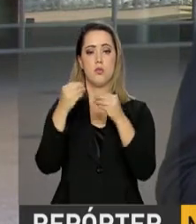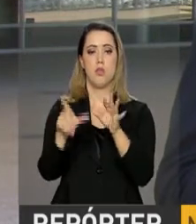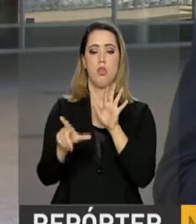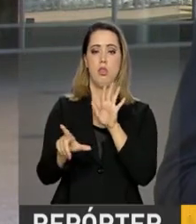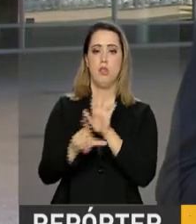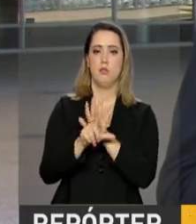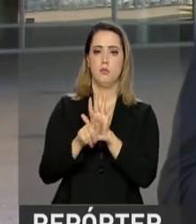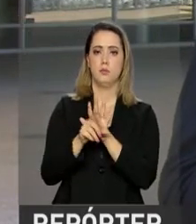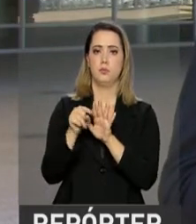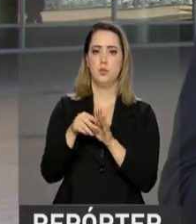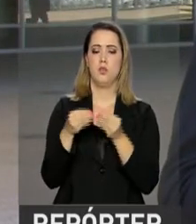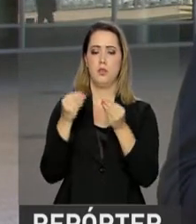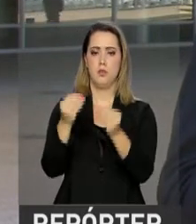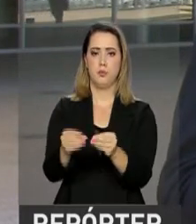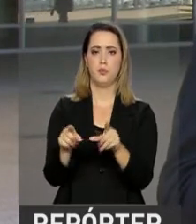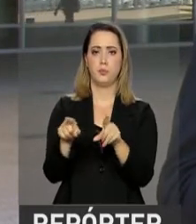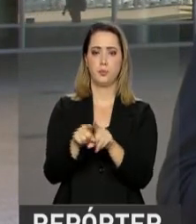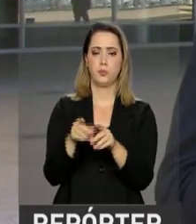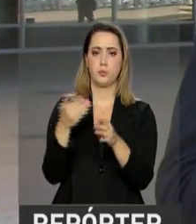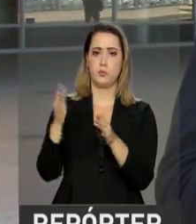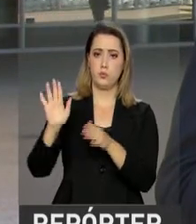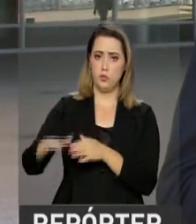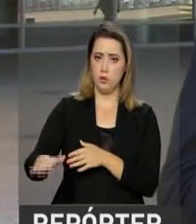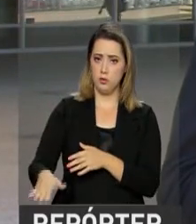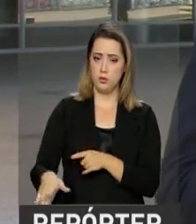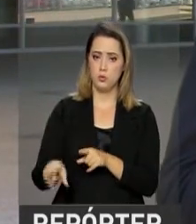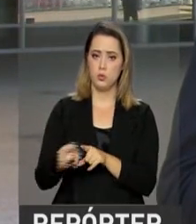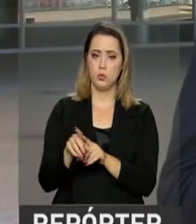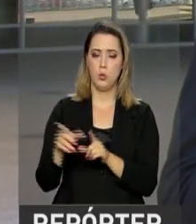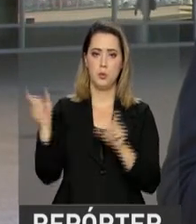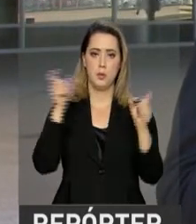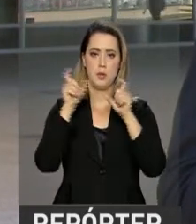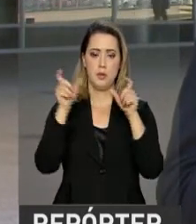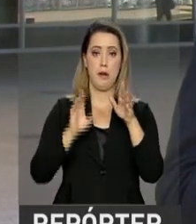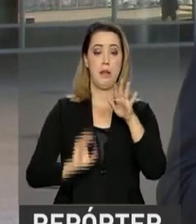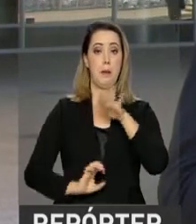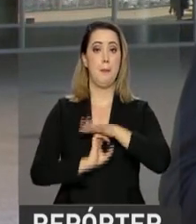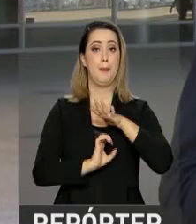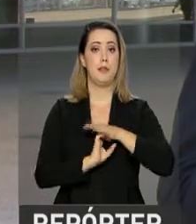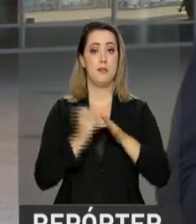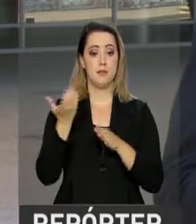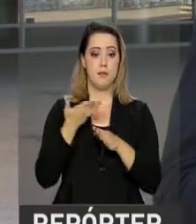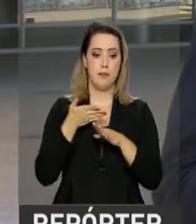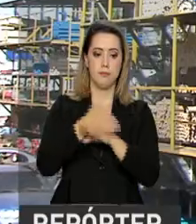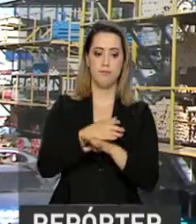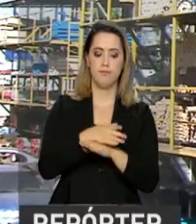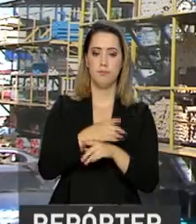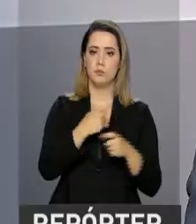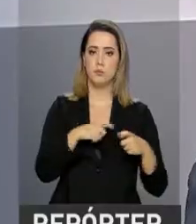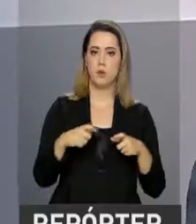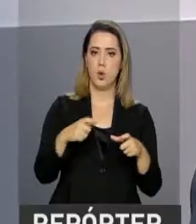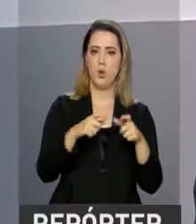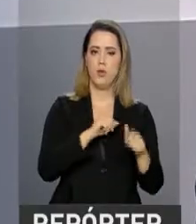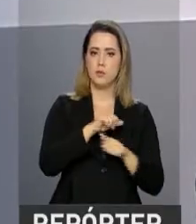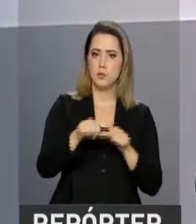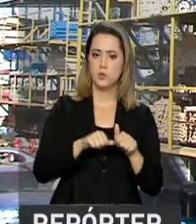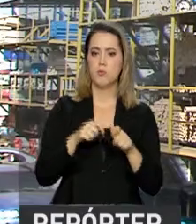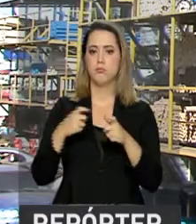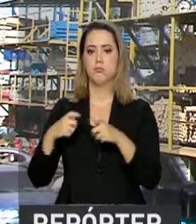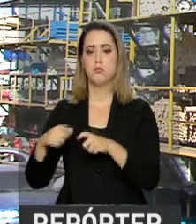impostos para atrair empresas o objetivo é diminuir o impacto da guerra fiscal com a nova legislação